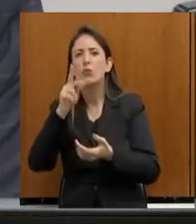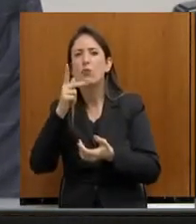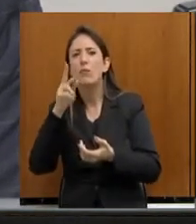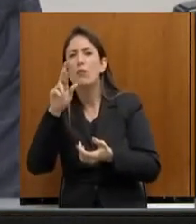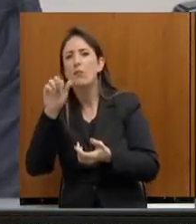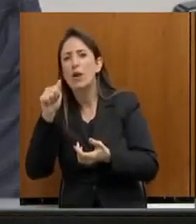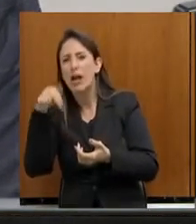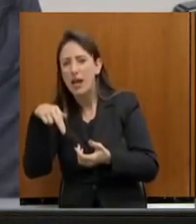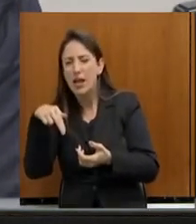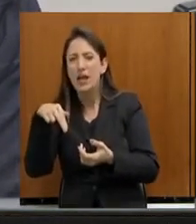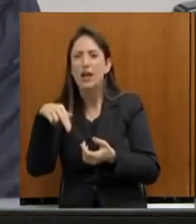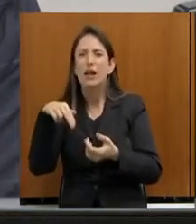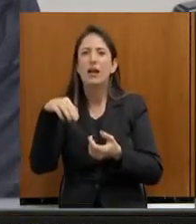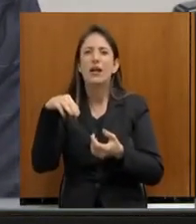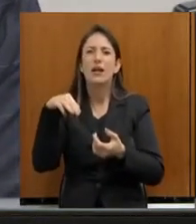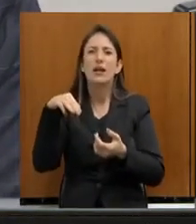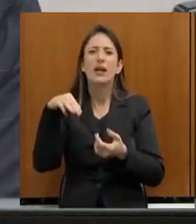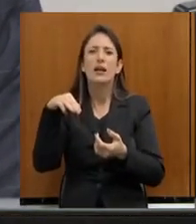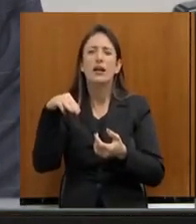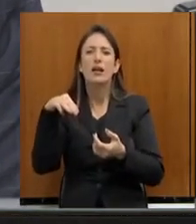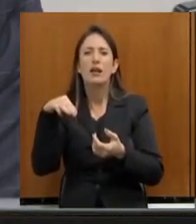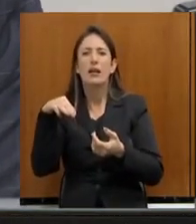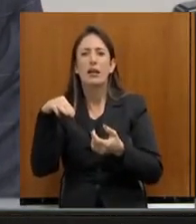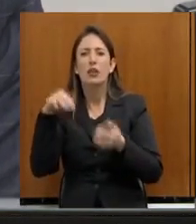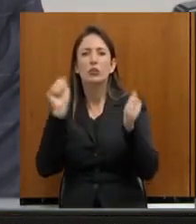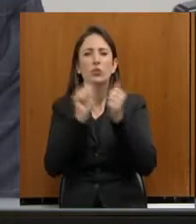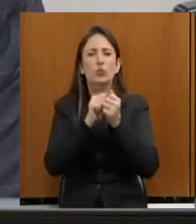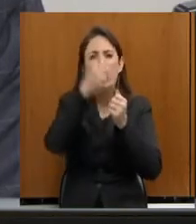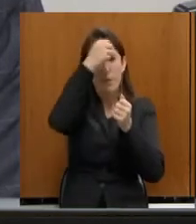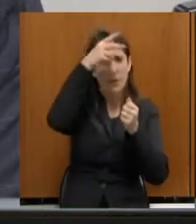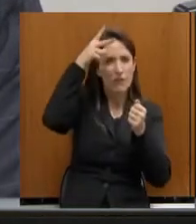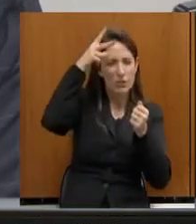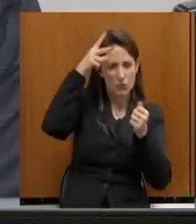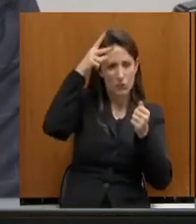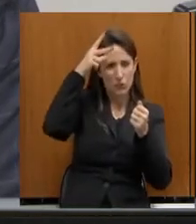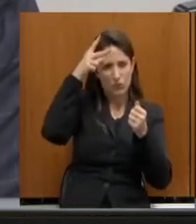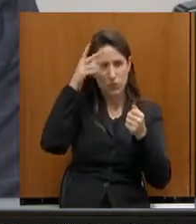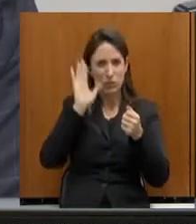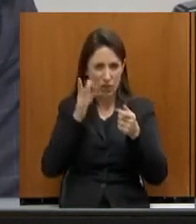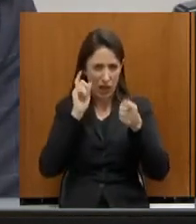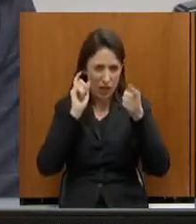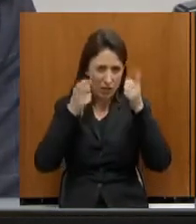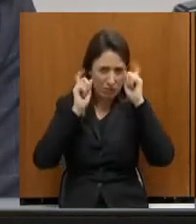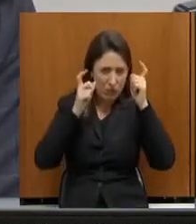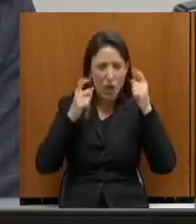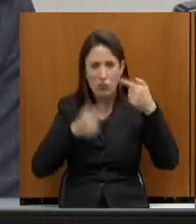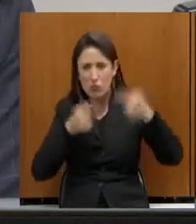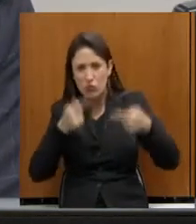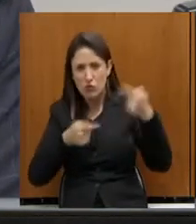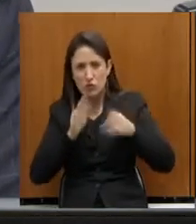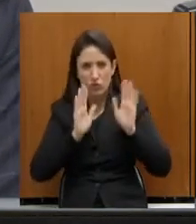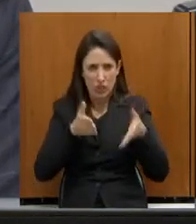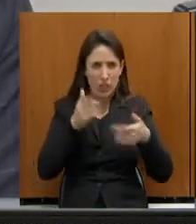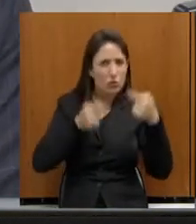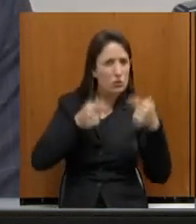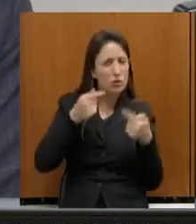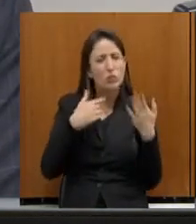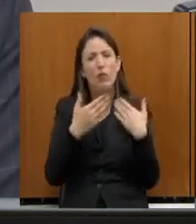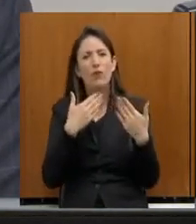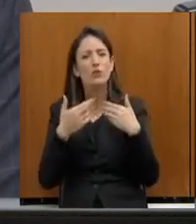suplan com a Prefeitura Municipal nessa reunião tinha foi discutido